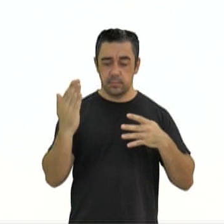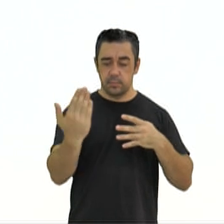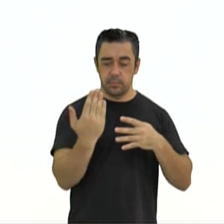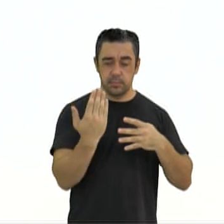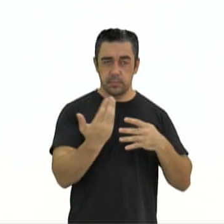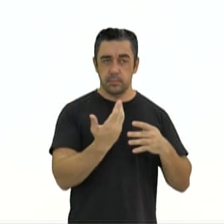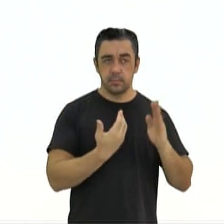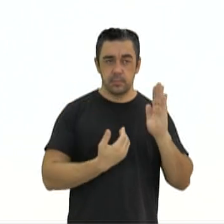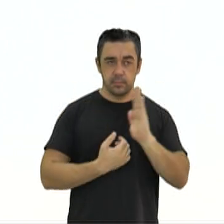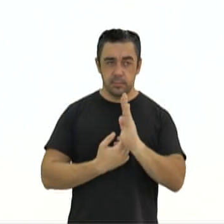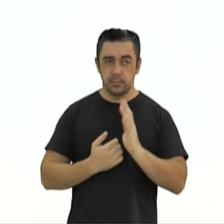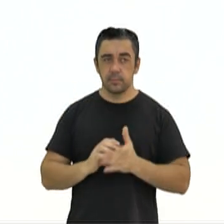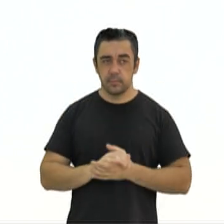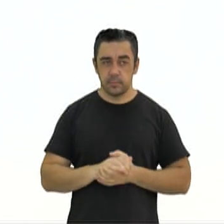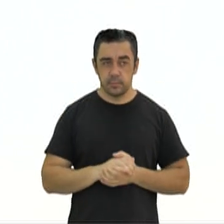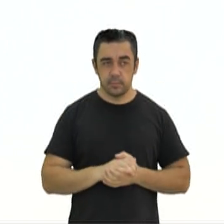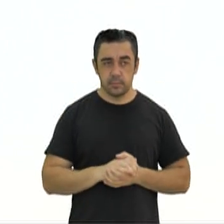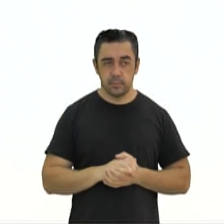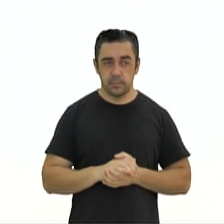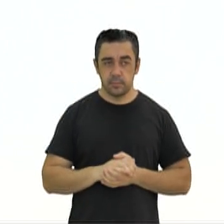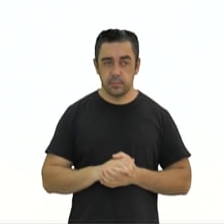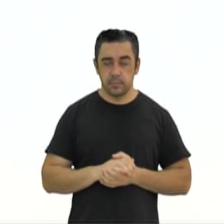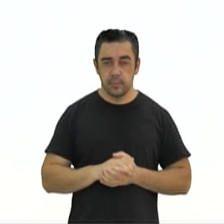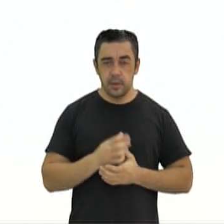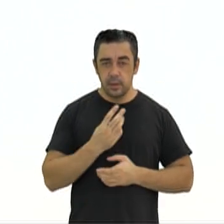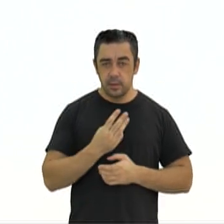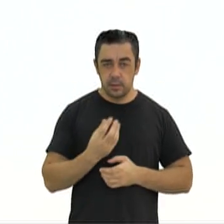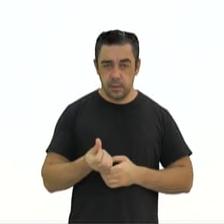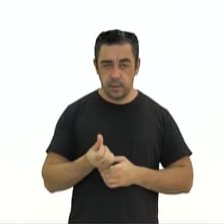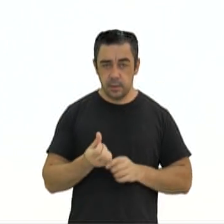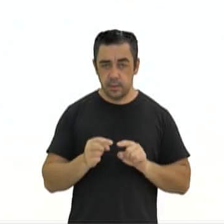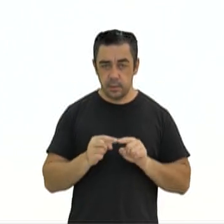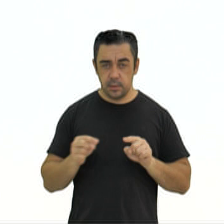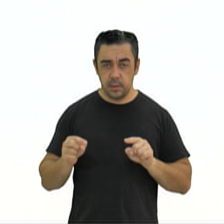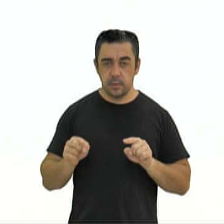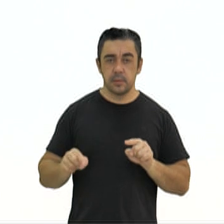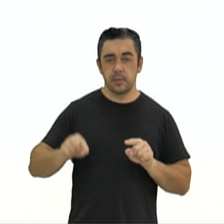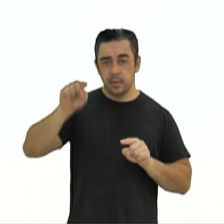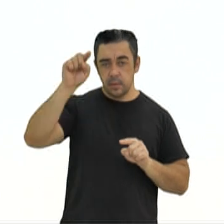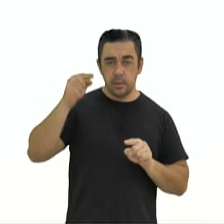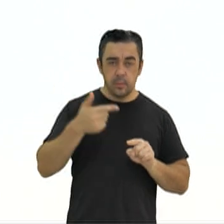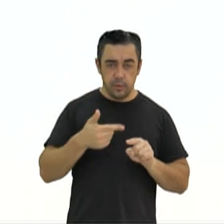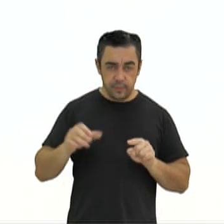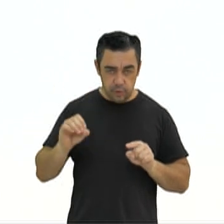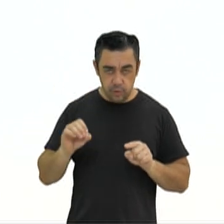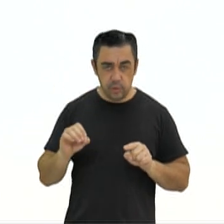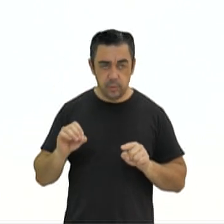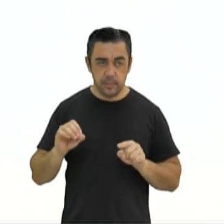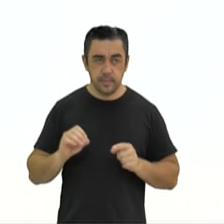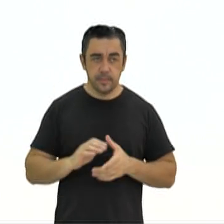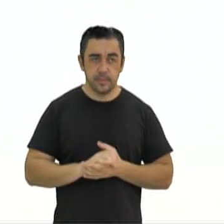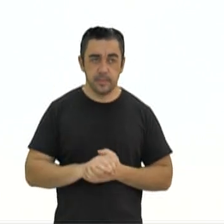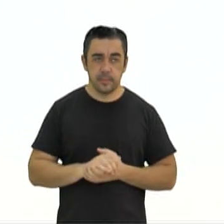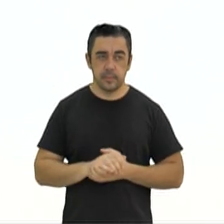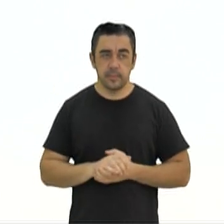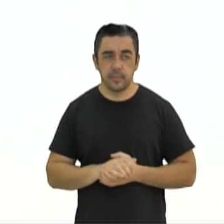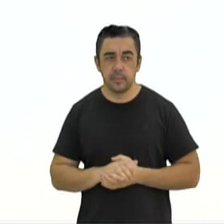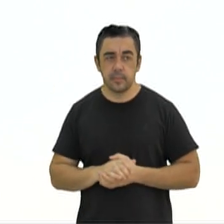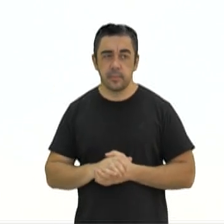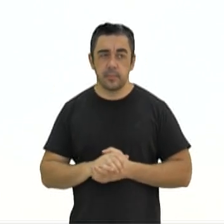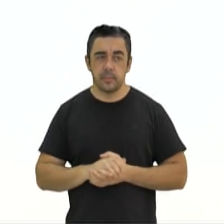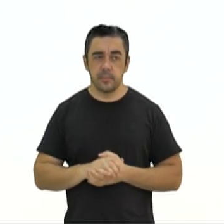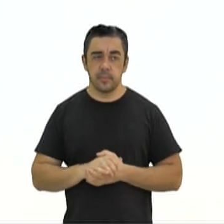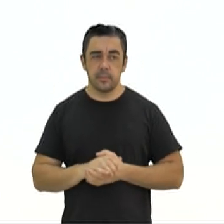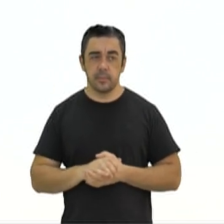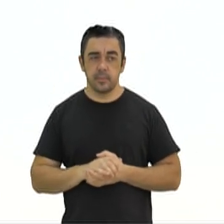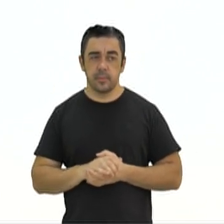lateral, nesse caso aqui, é 36 por 20, porque a altura é 20. 36 por 20